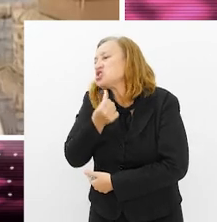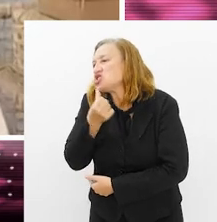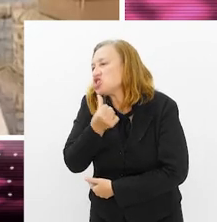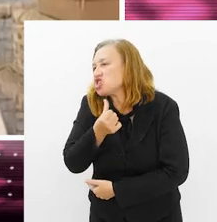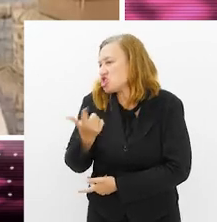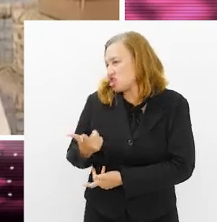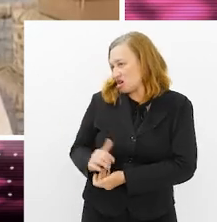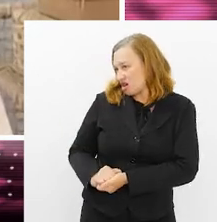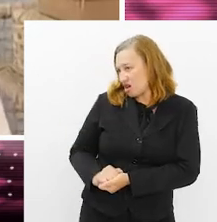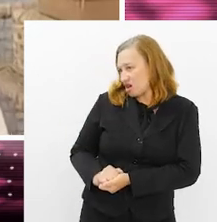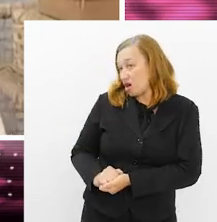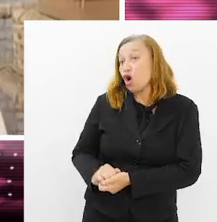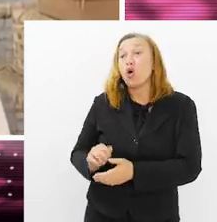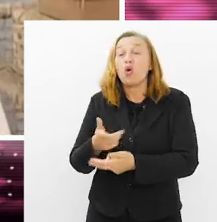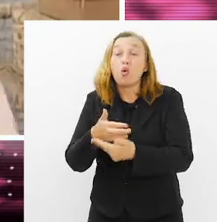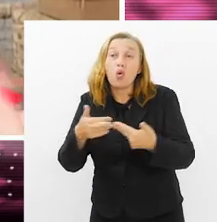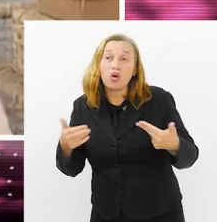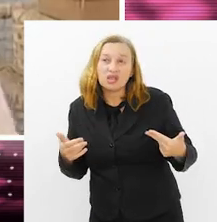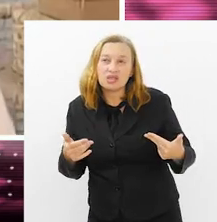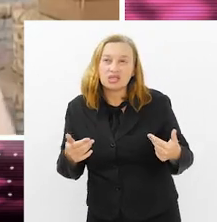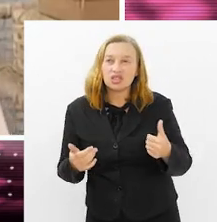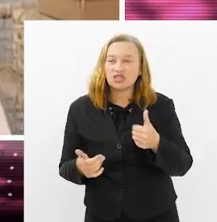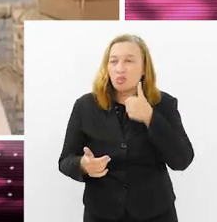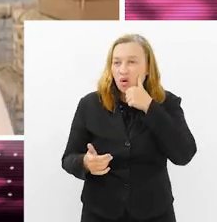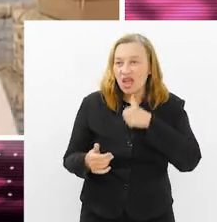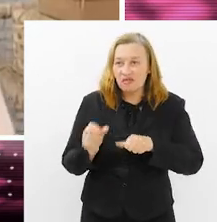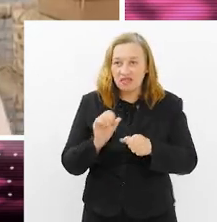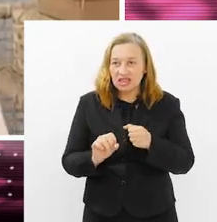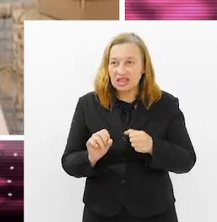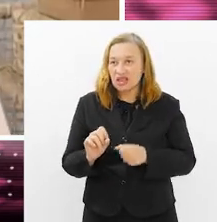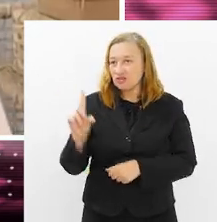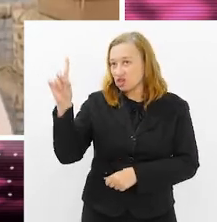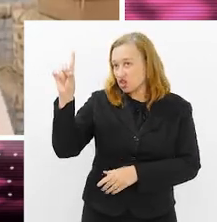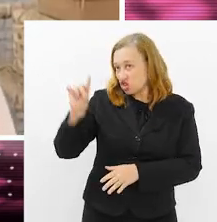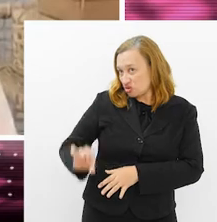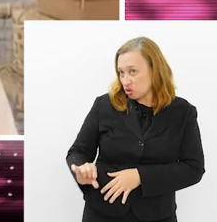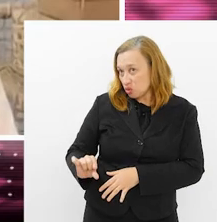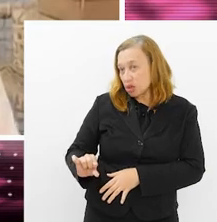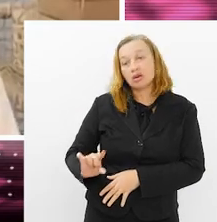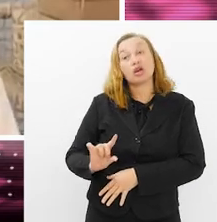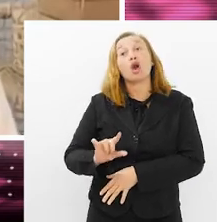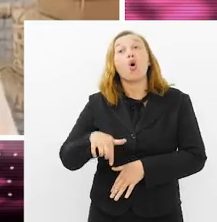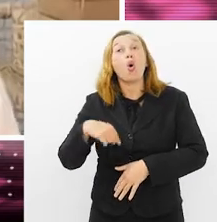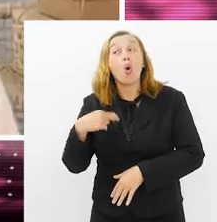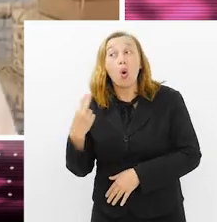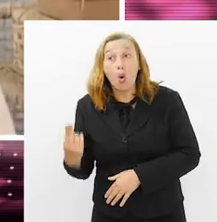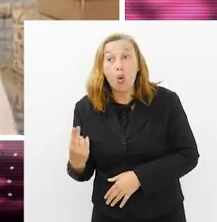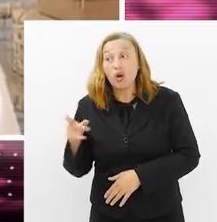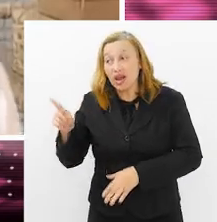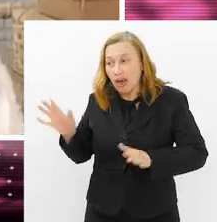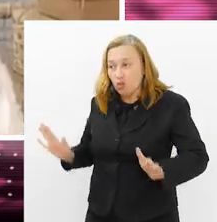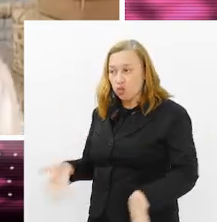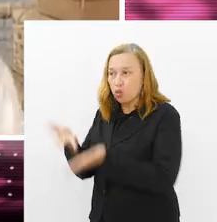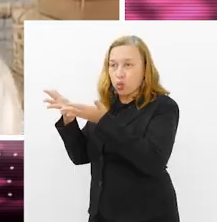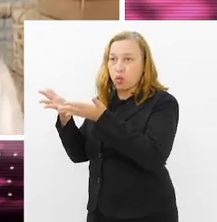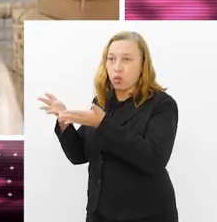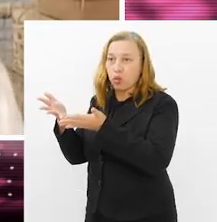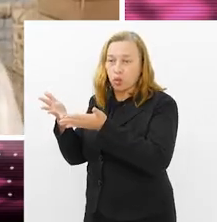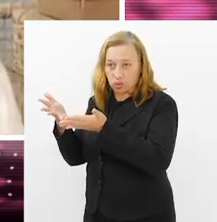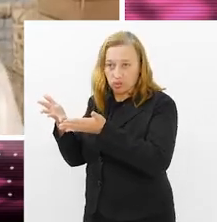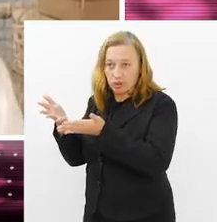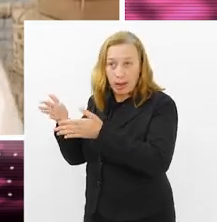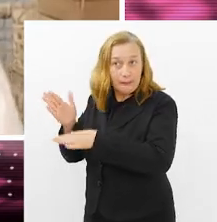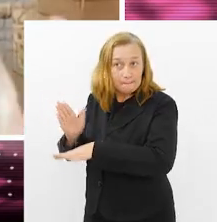de menina, como se fazer coisas femininas de mulher fosse menos, né? Então, ou ele é